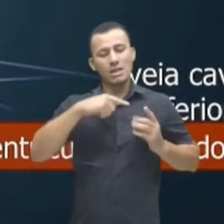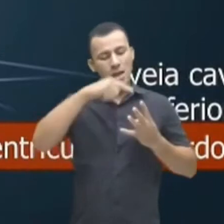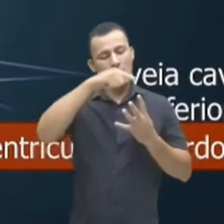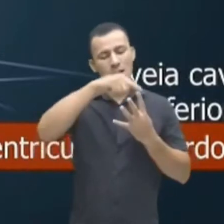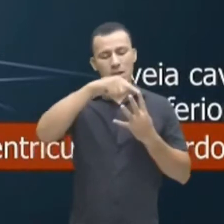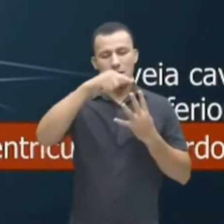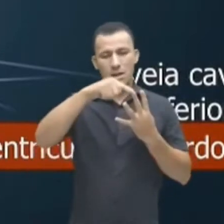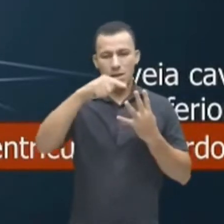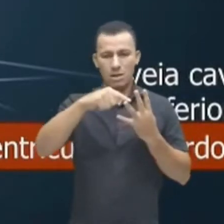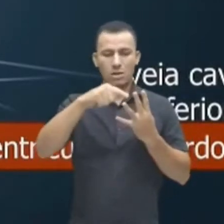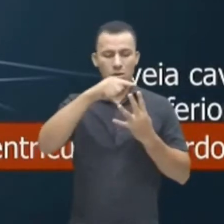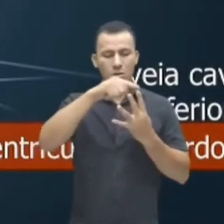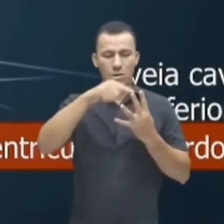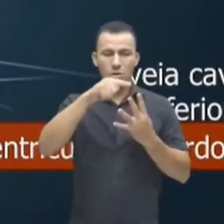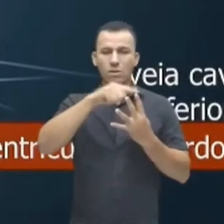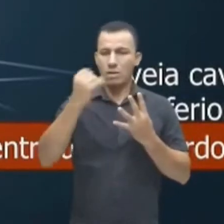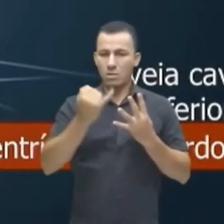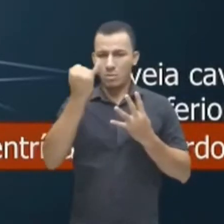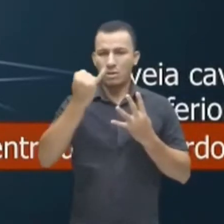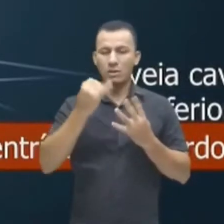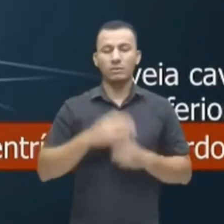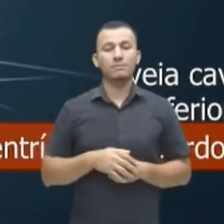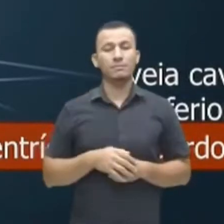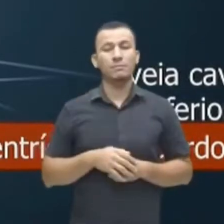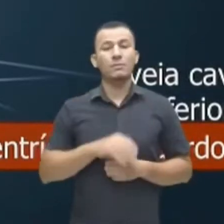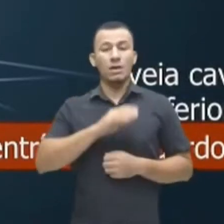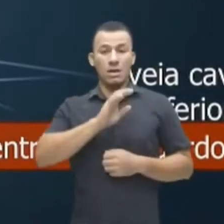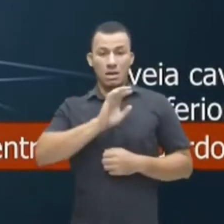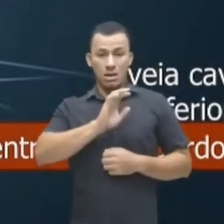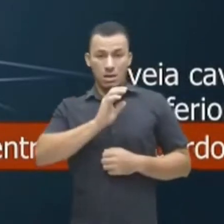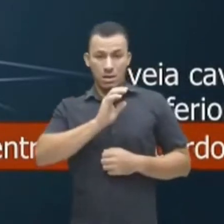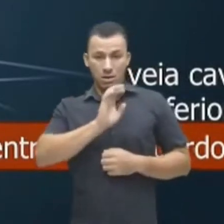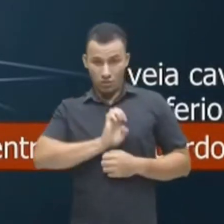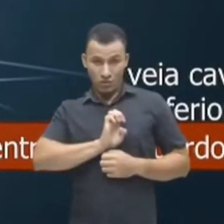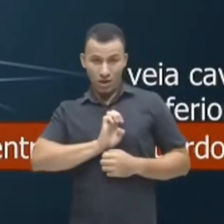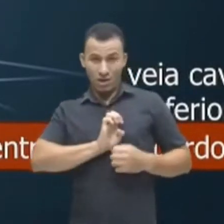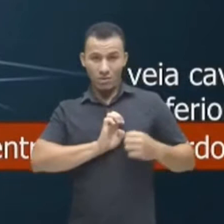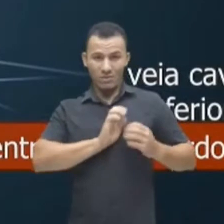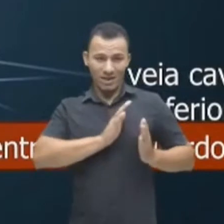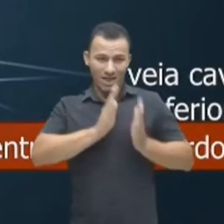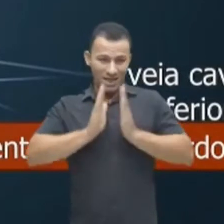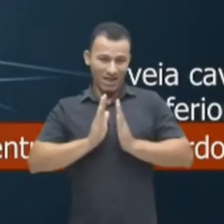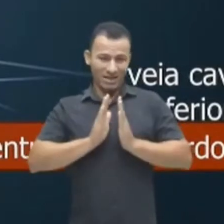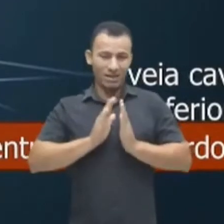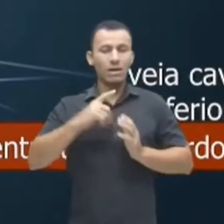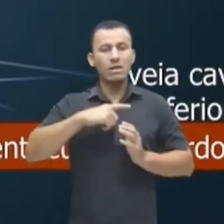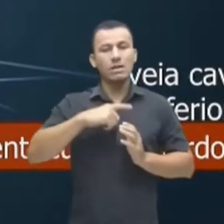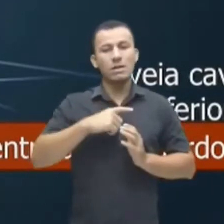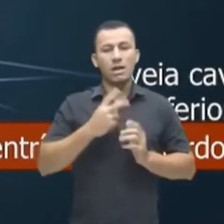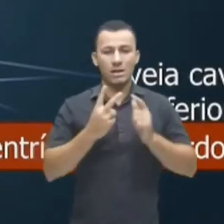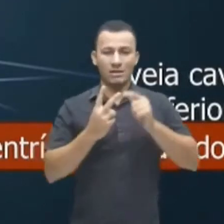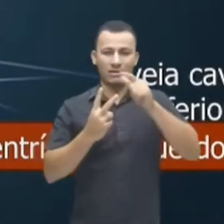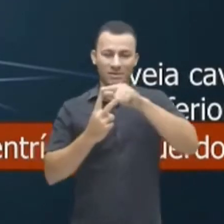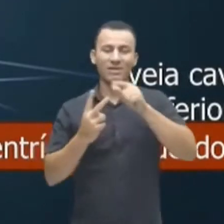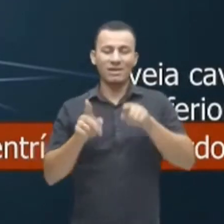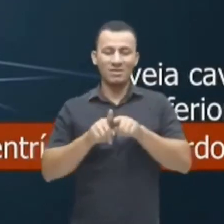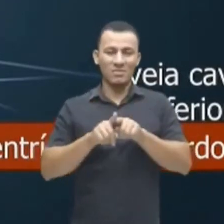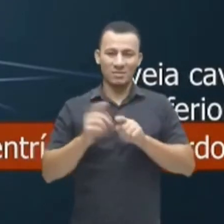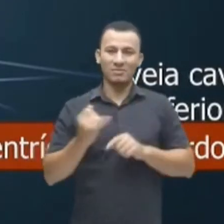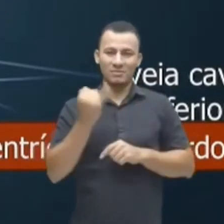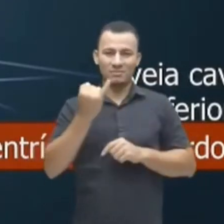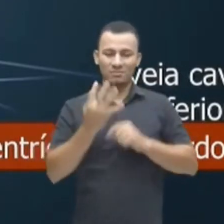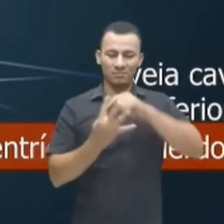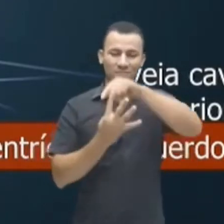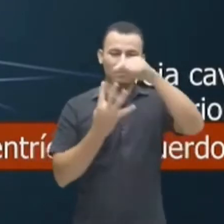lado esquerdo do coração, eu tenho o átrio esquerdo e o ventrículo esquerdo. Essas